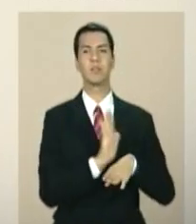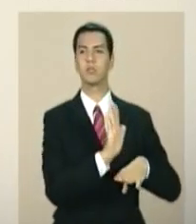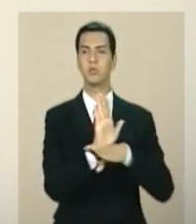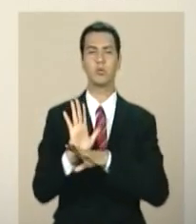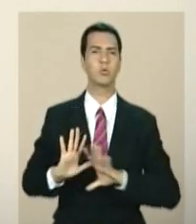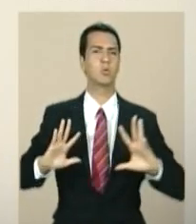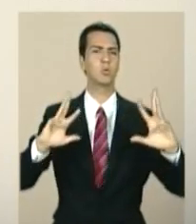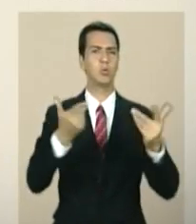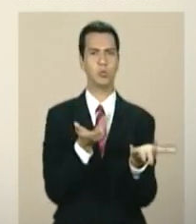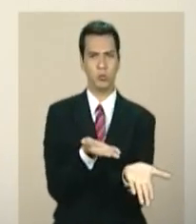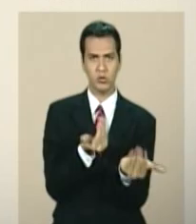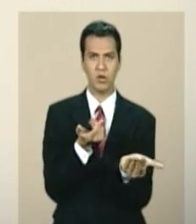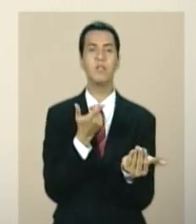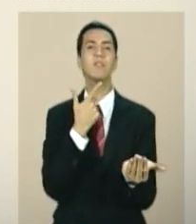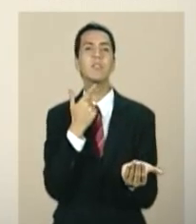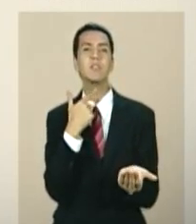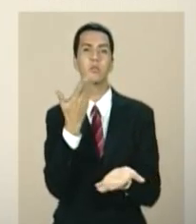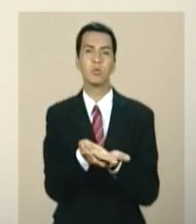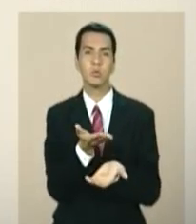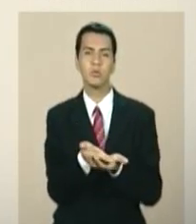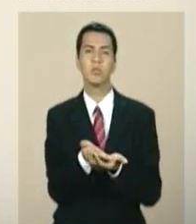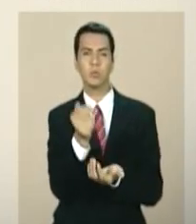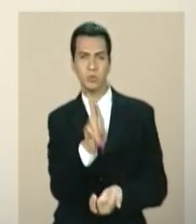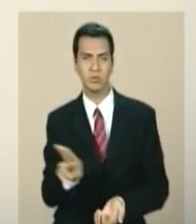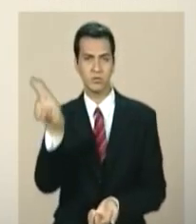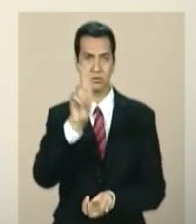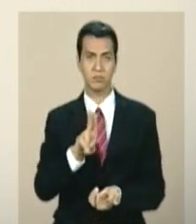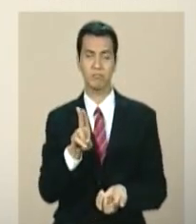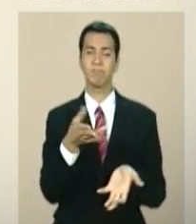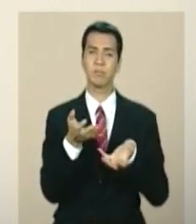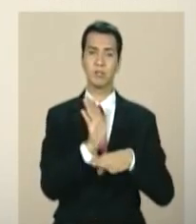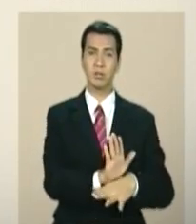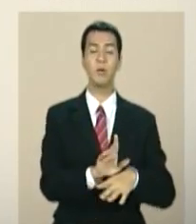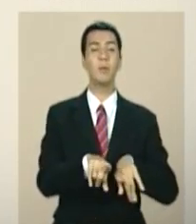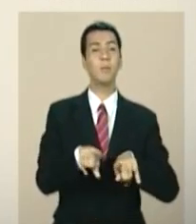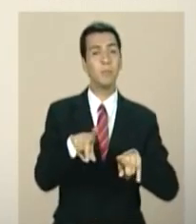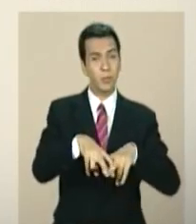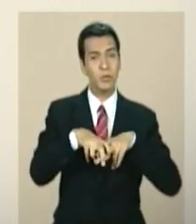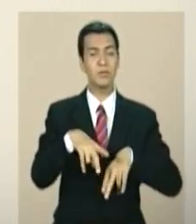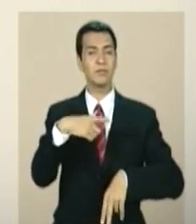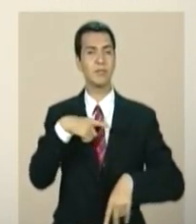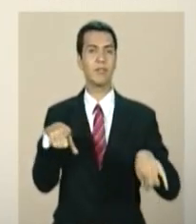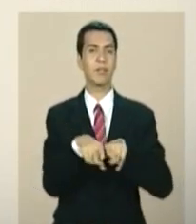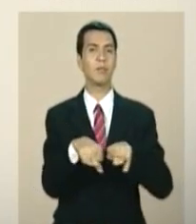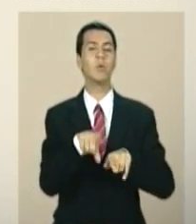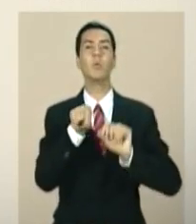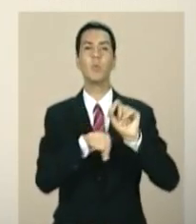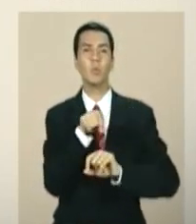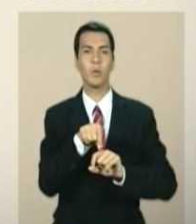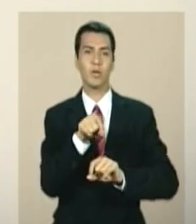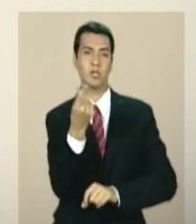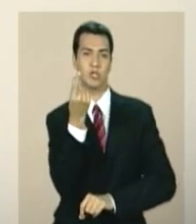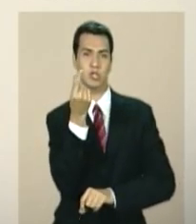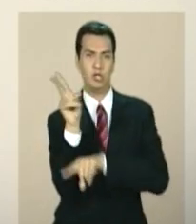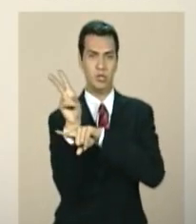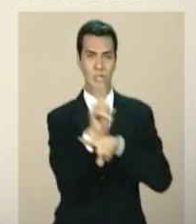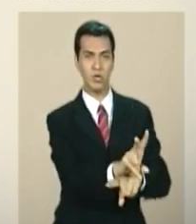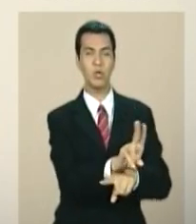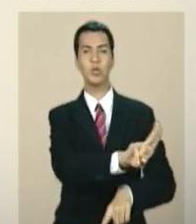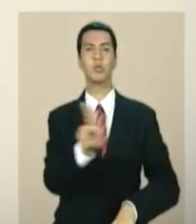uma oportunidade por isso nós temos também o fi que é o programa de financiamento